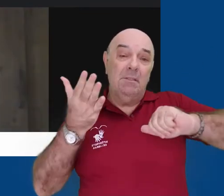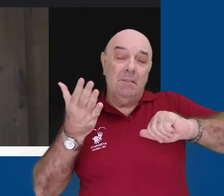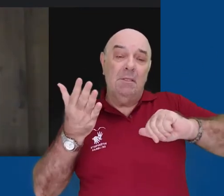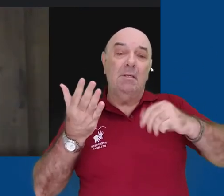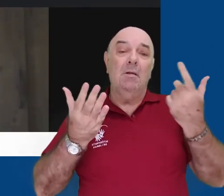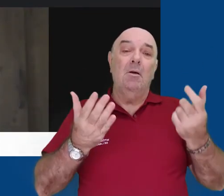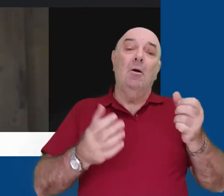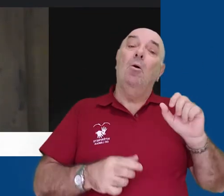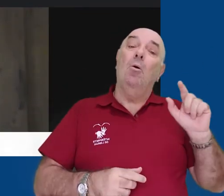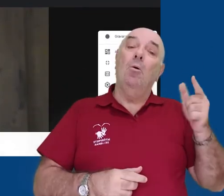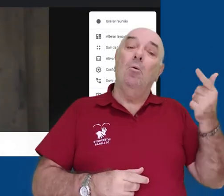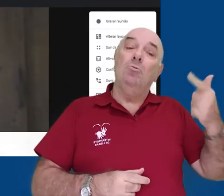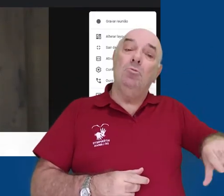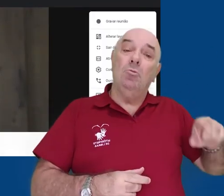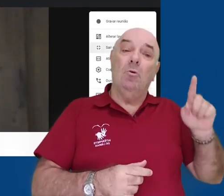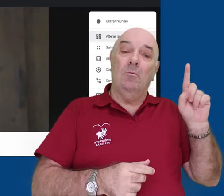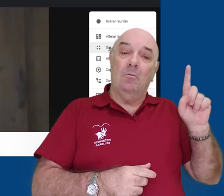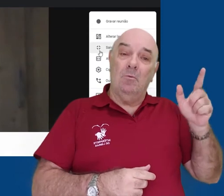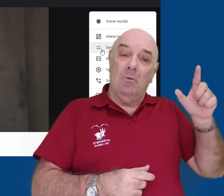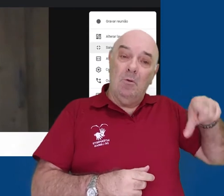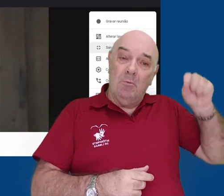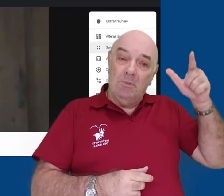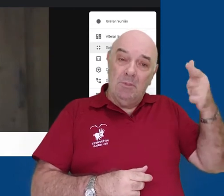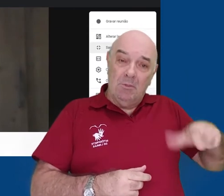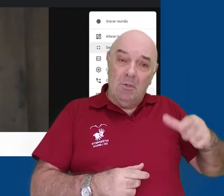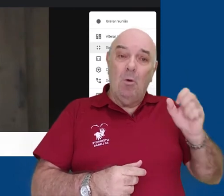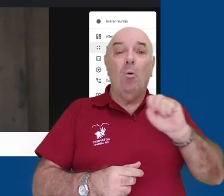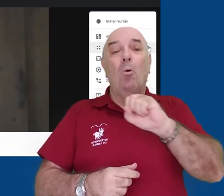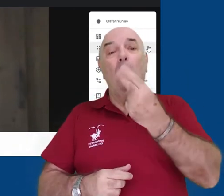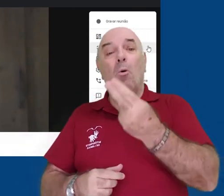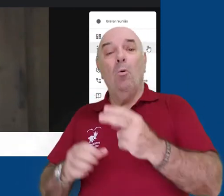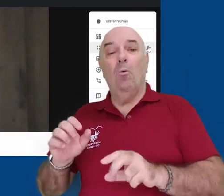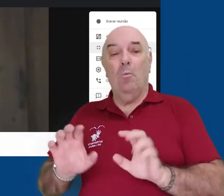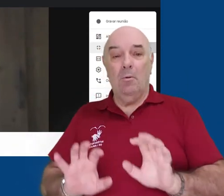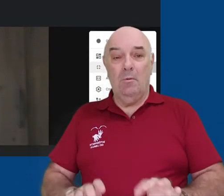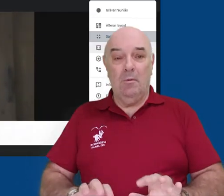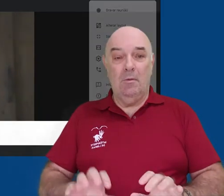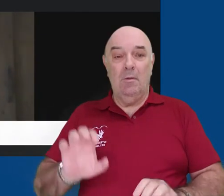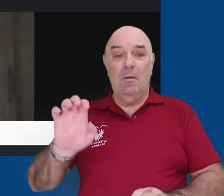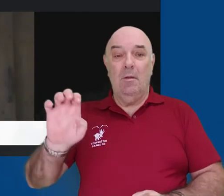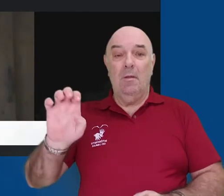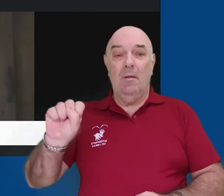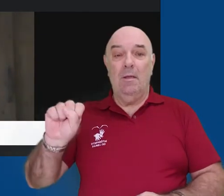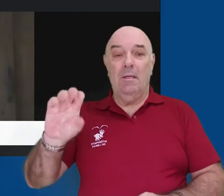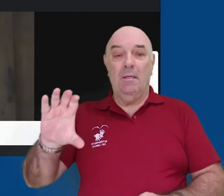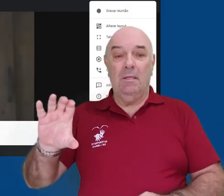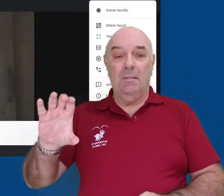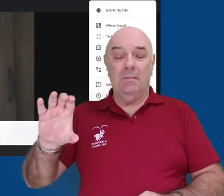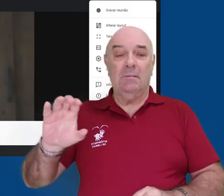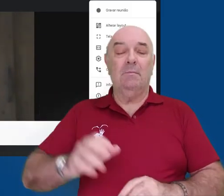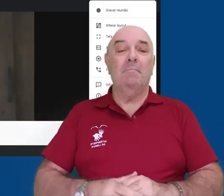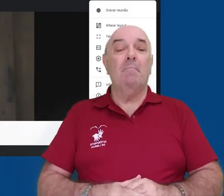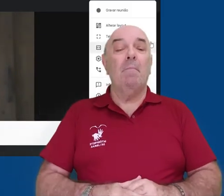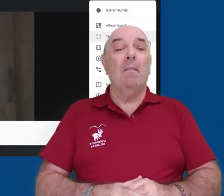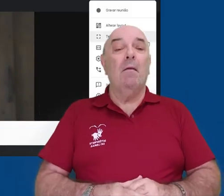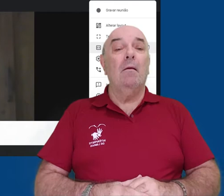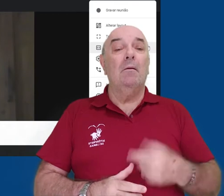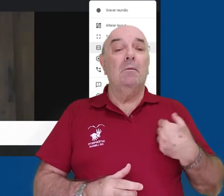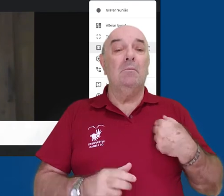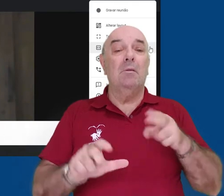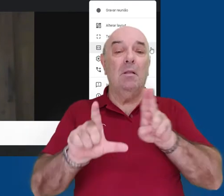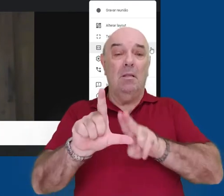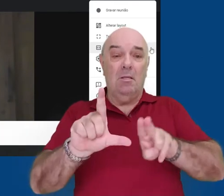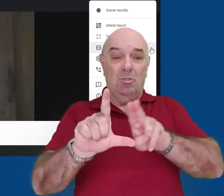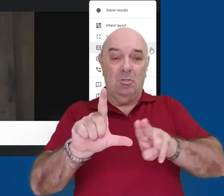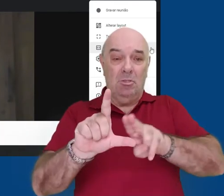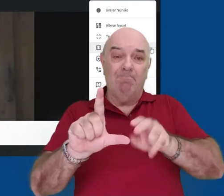basta clicar na mesma opção ou pressionar a tecla ESC no teclado. A terceira opção, ativar